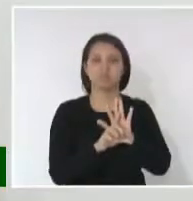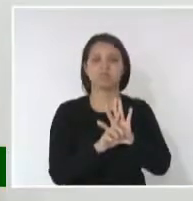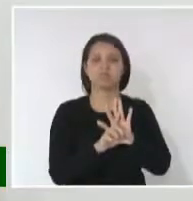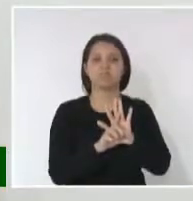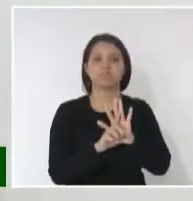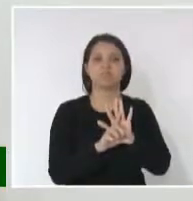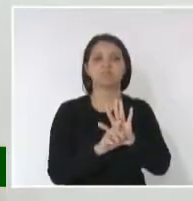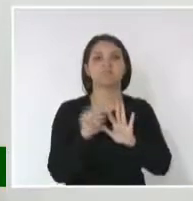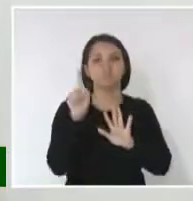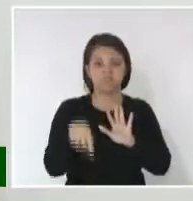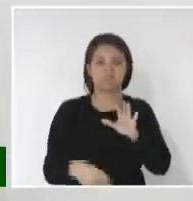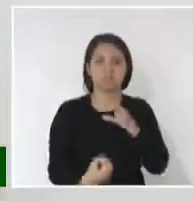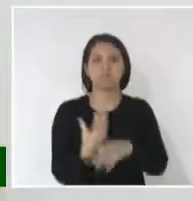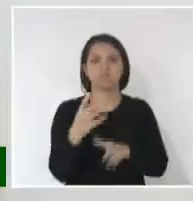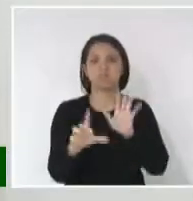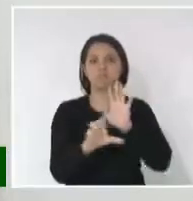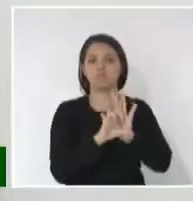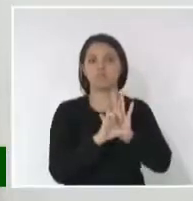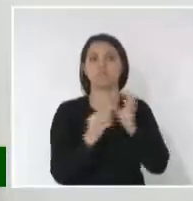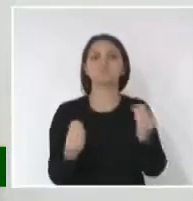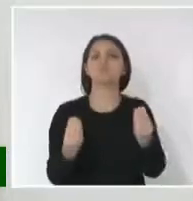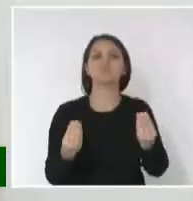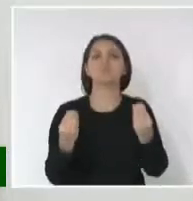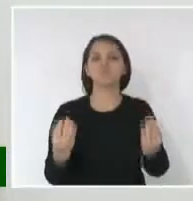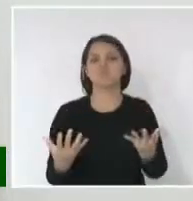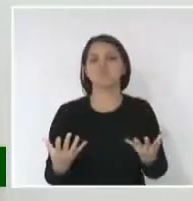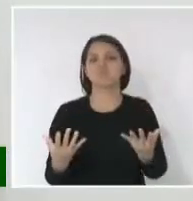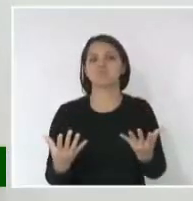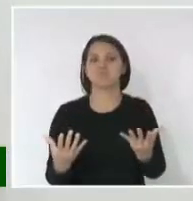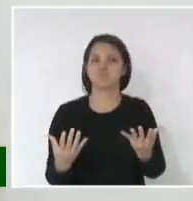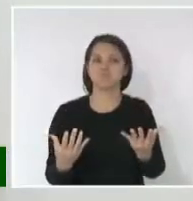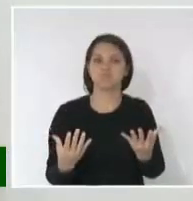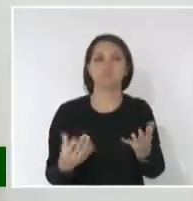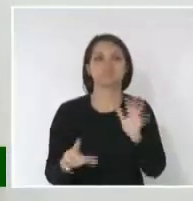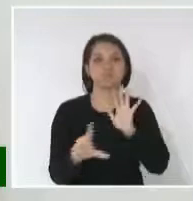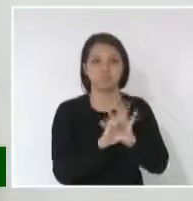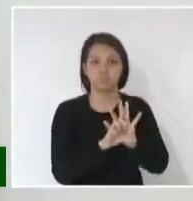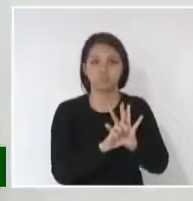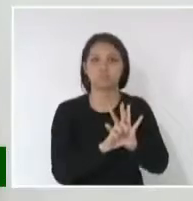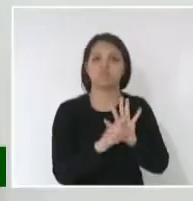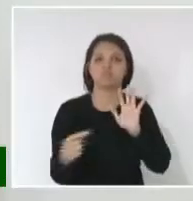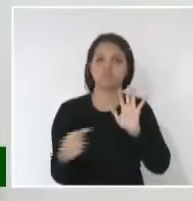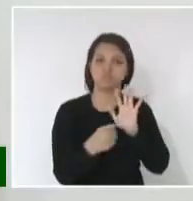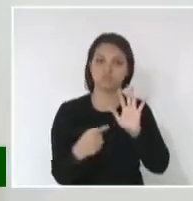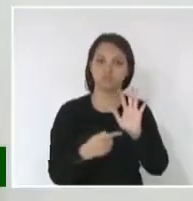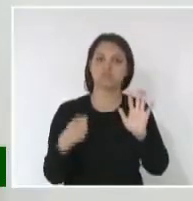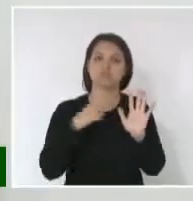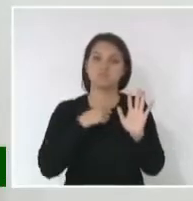Criar leis. Para que criar leis? As leis existem,